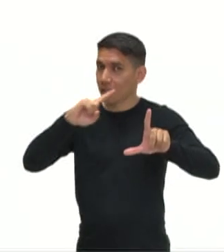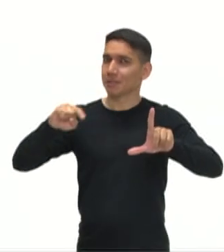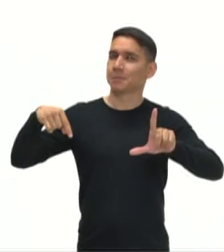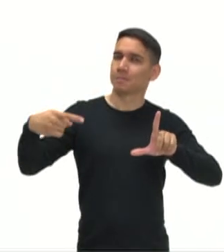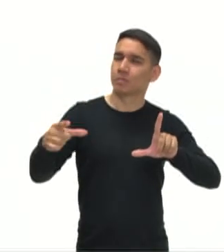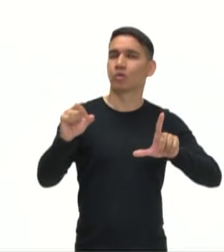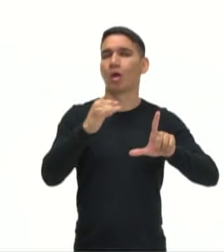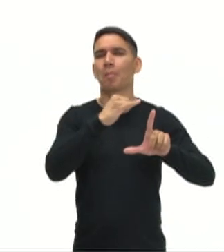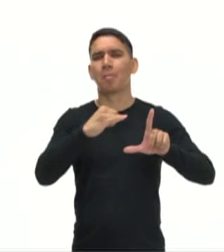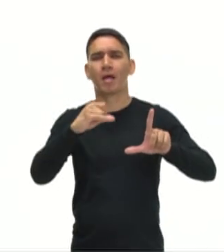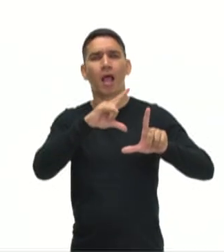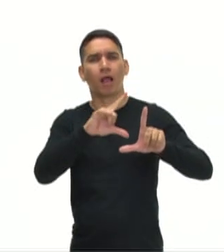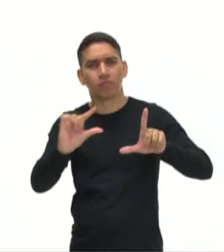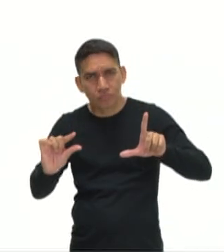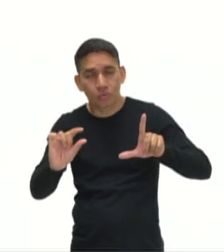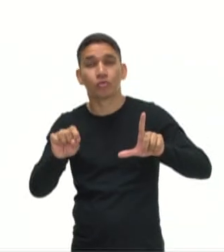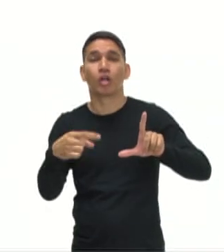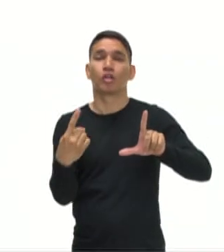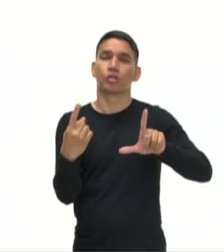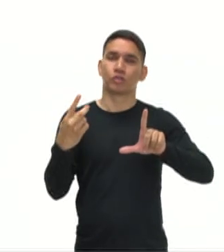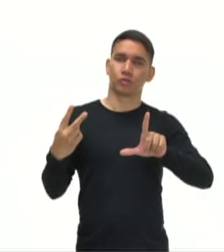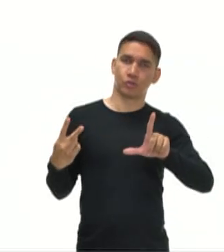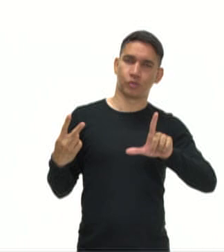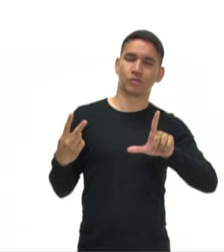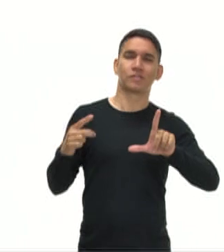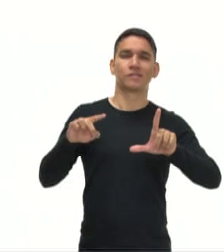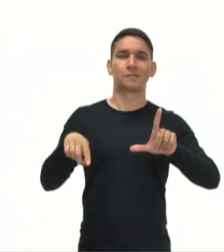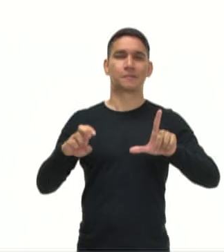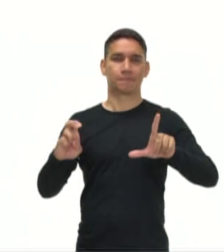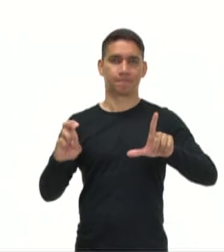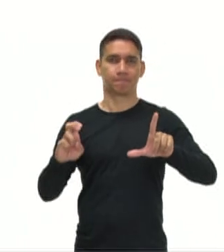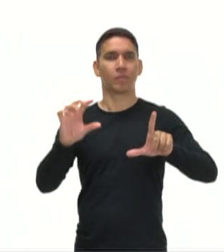horas depois, 12,5.